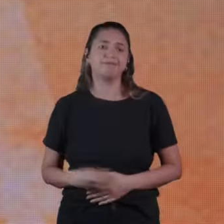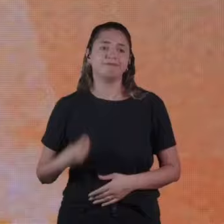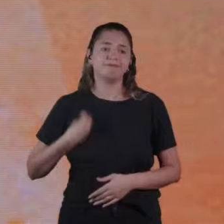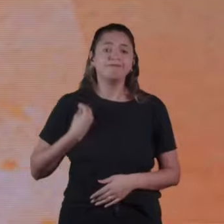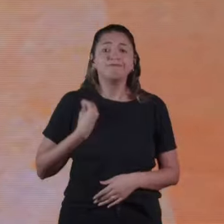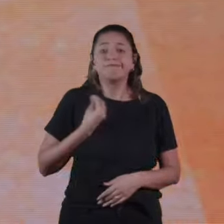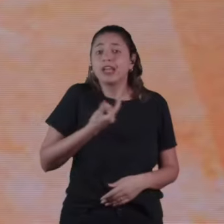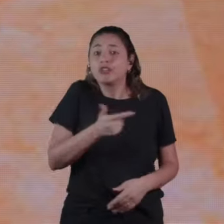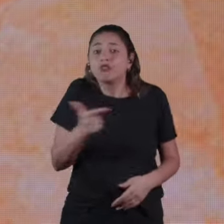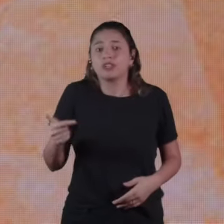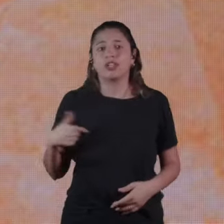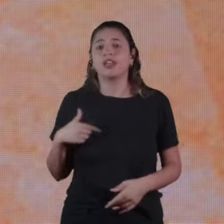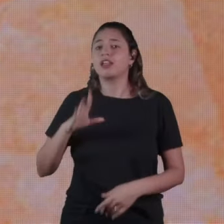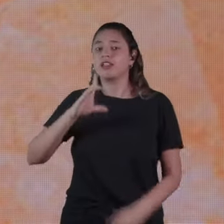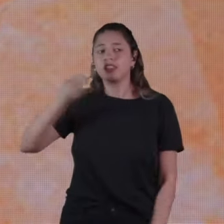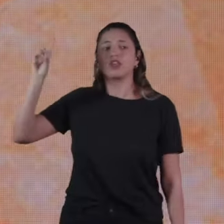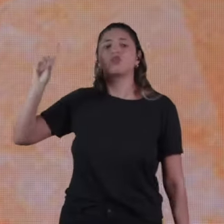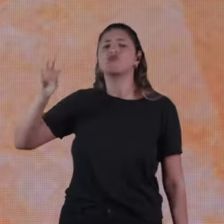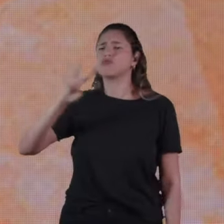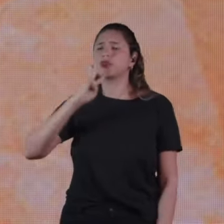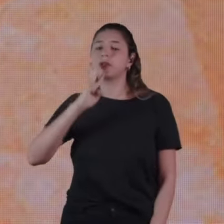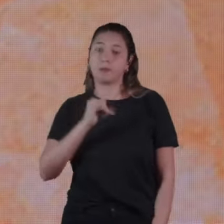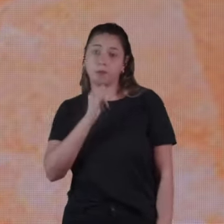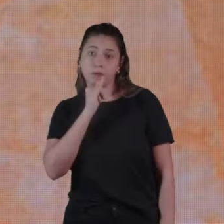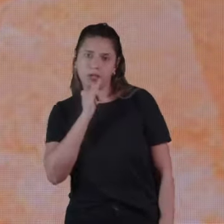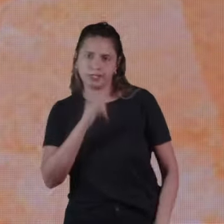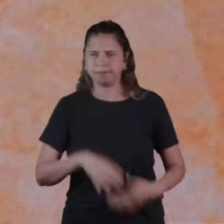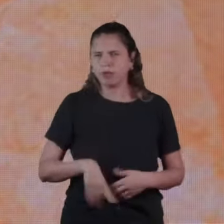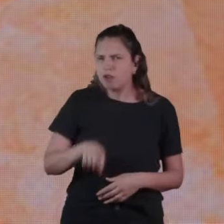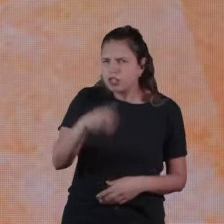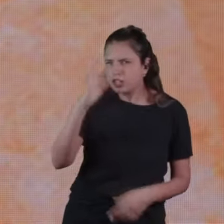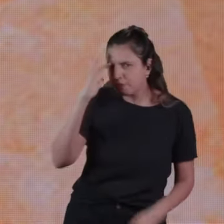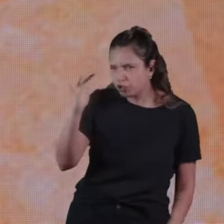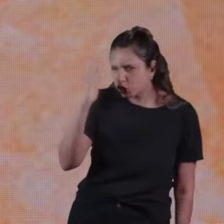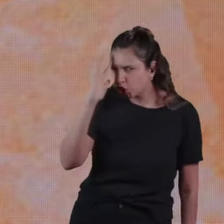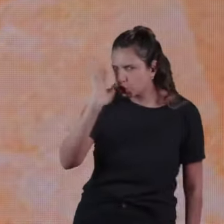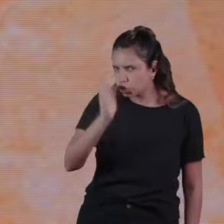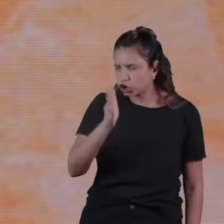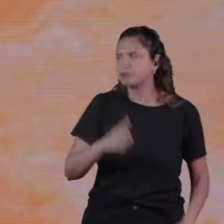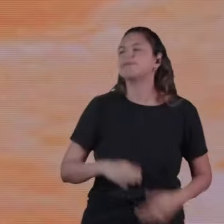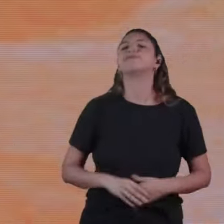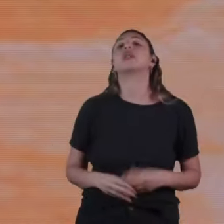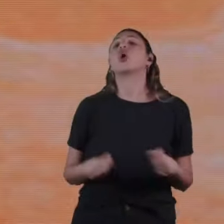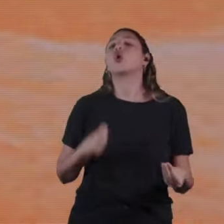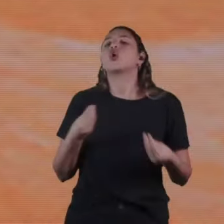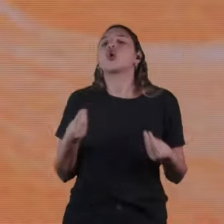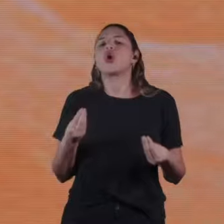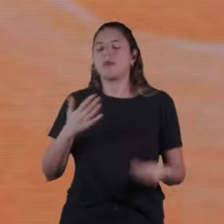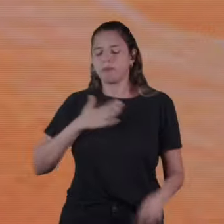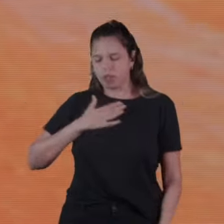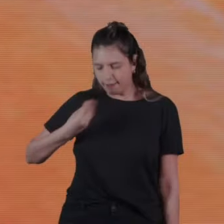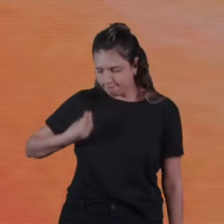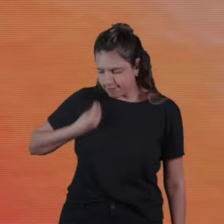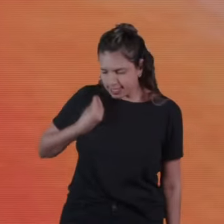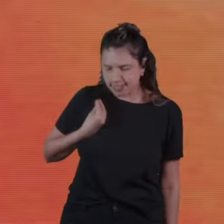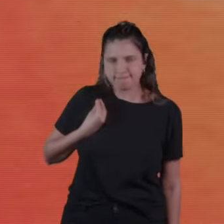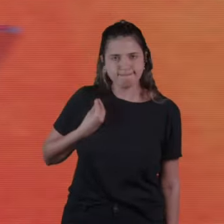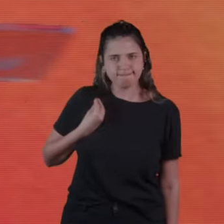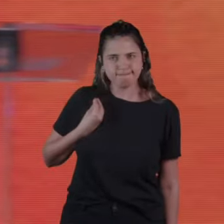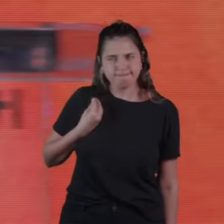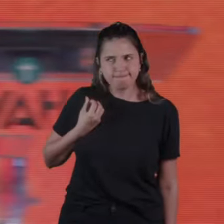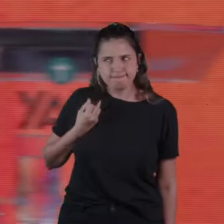Deus conhece as hipóteses. Por exemplo, você já ficou imaginando alguma vez como seria a minha vida se eu